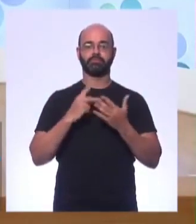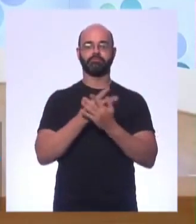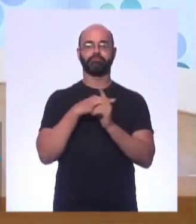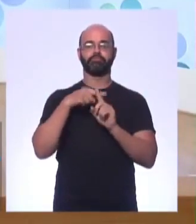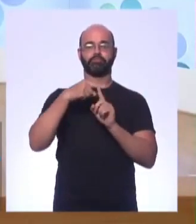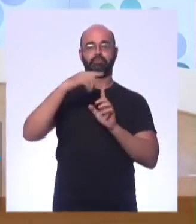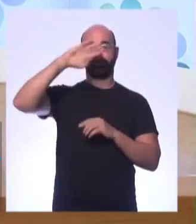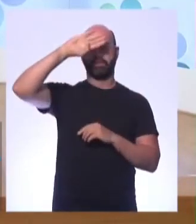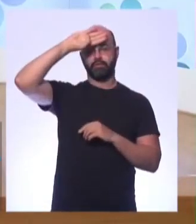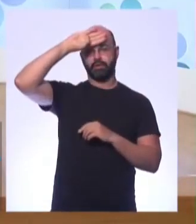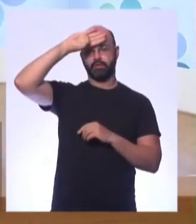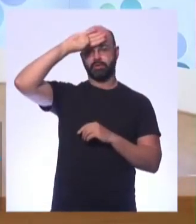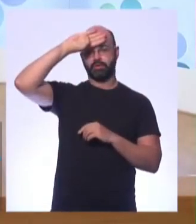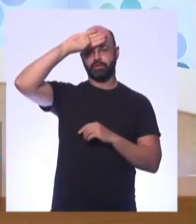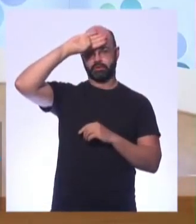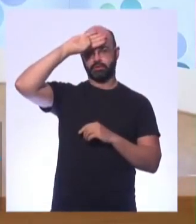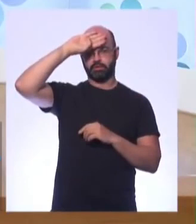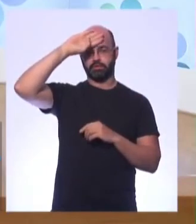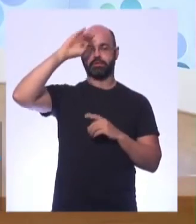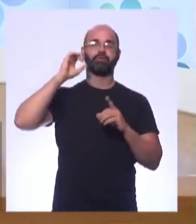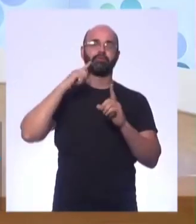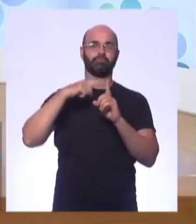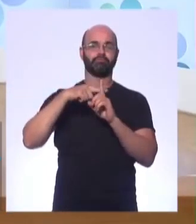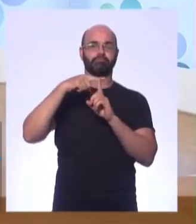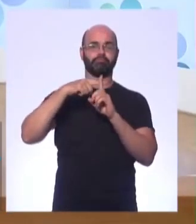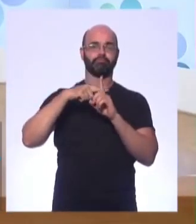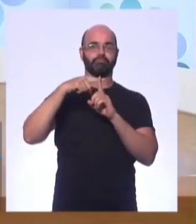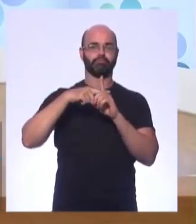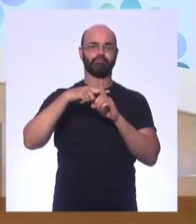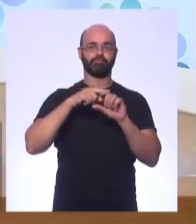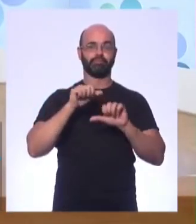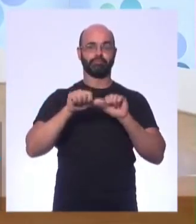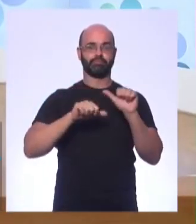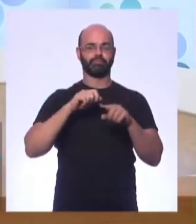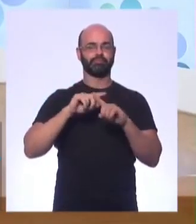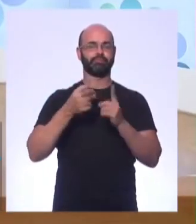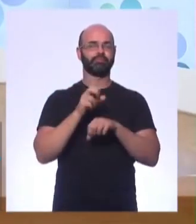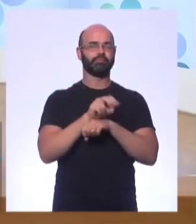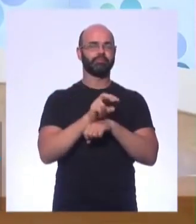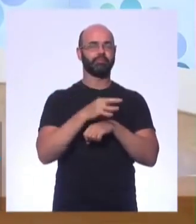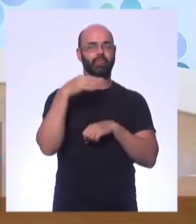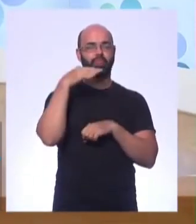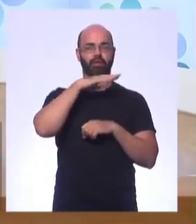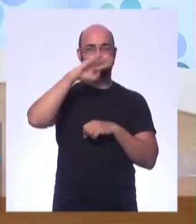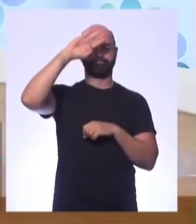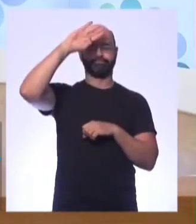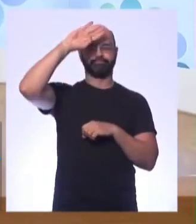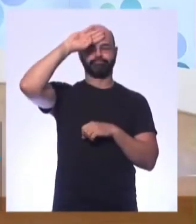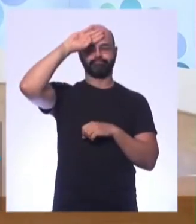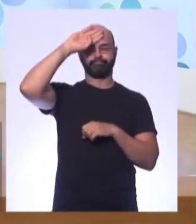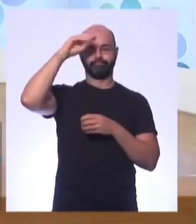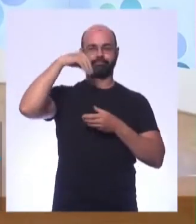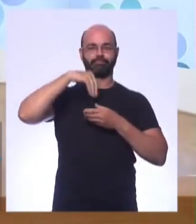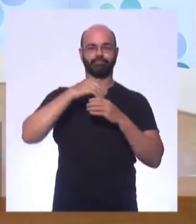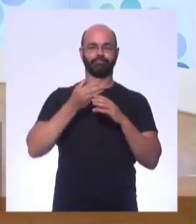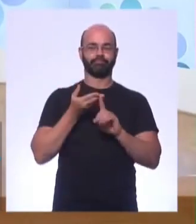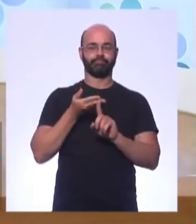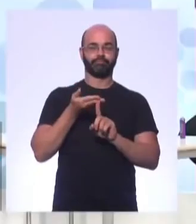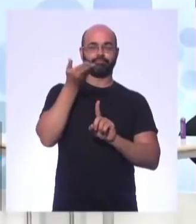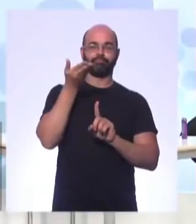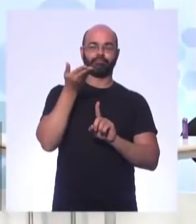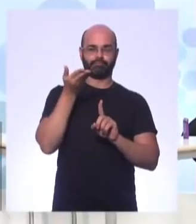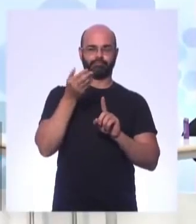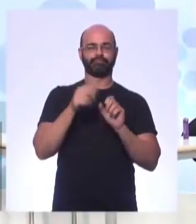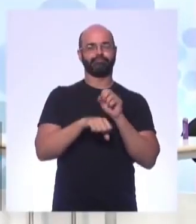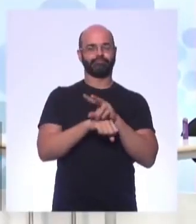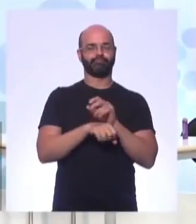febre, né? E aí você tem a medição da temperatura, né? É um dos indícios que você está infectado, é o aumento da temperatura interna, né? Ou a reação da febre aí